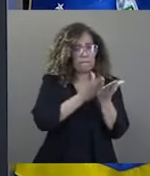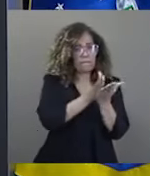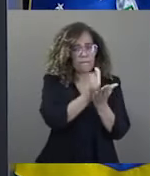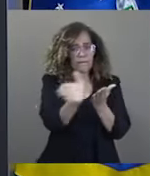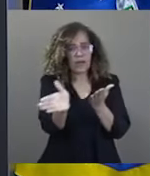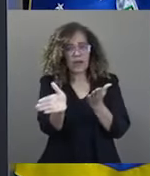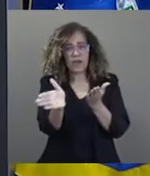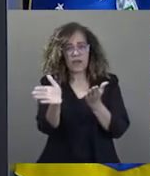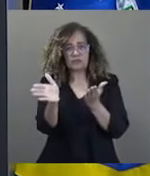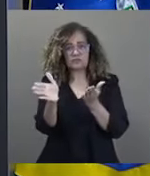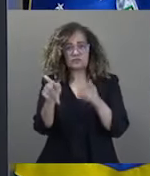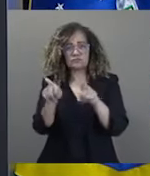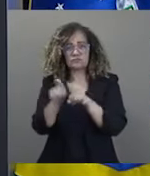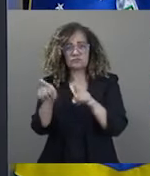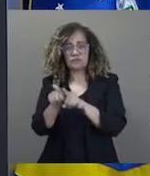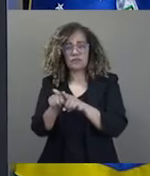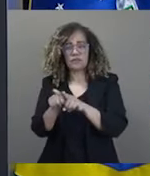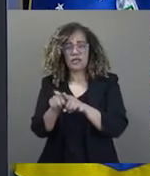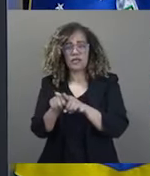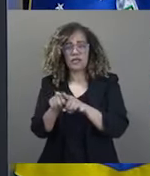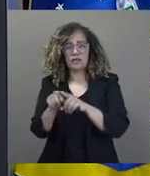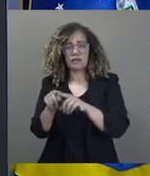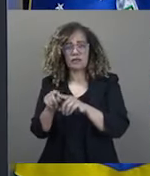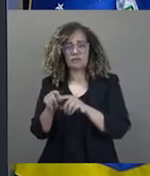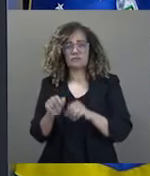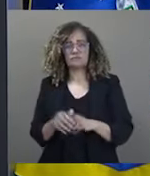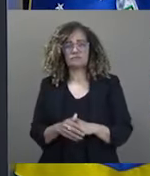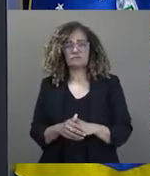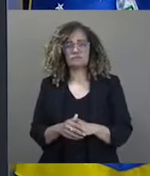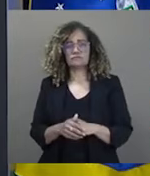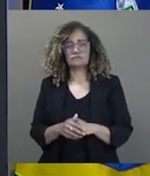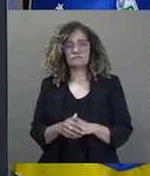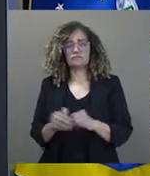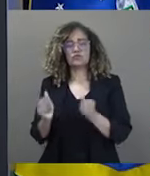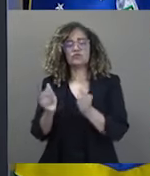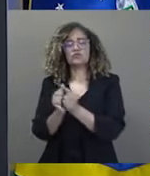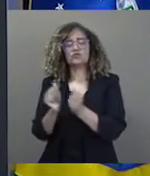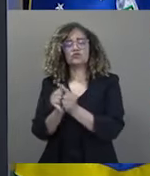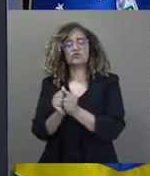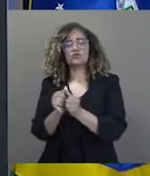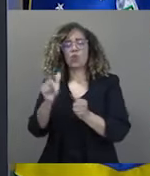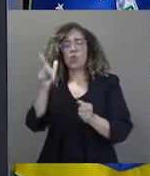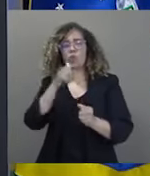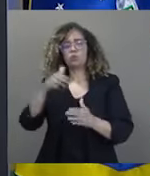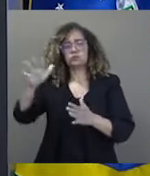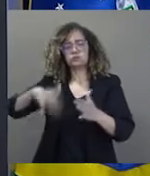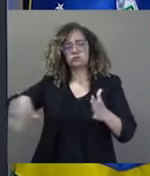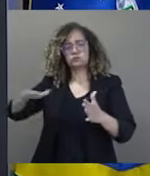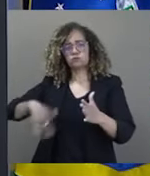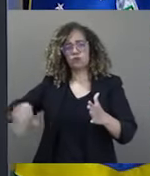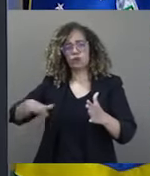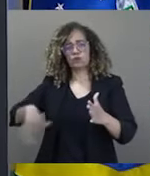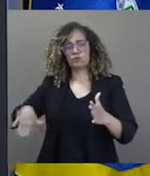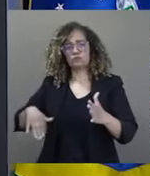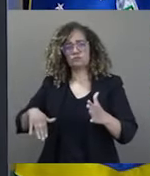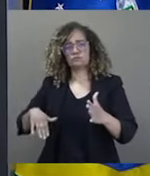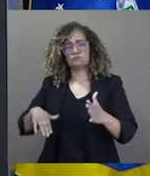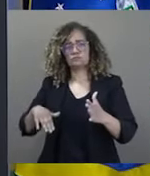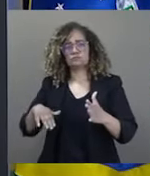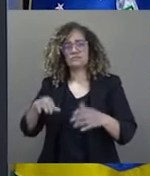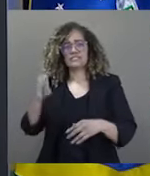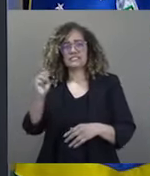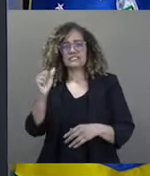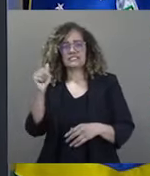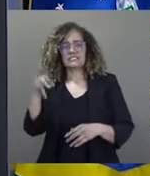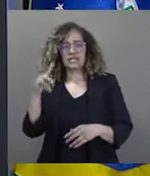baixo do canal que abriga o porto de Santos o maior do Brasil com o túnel